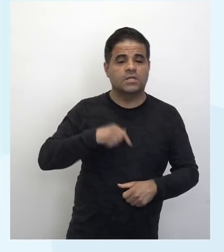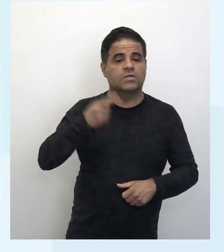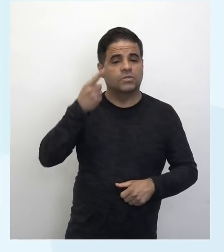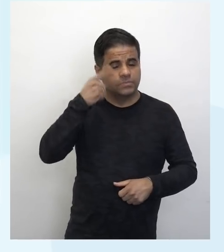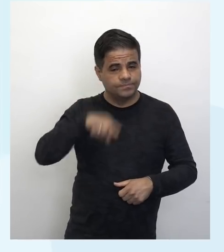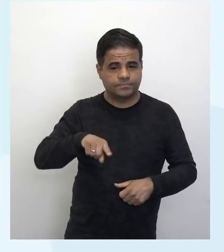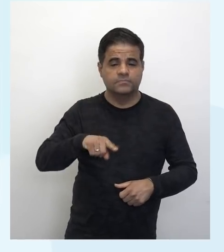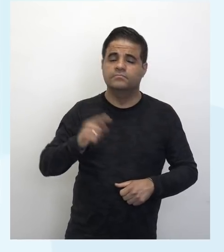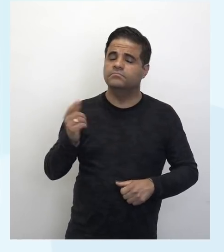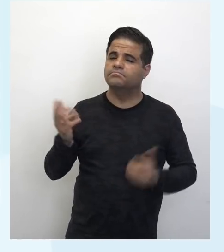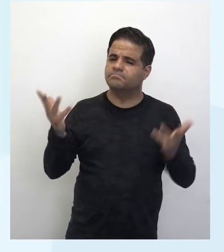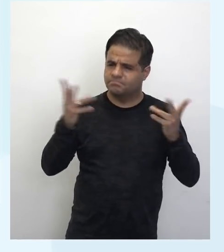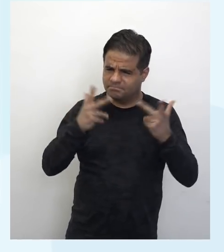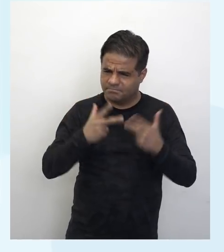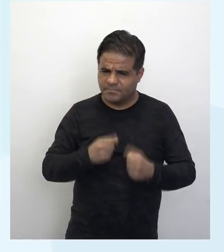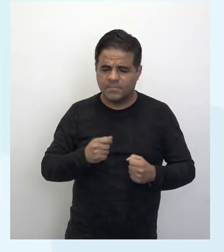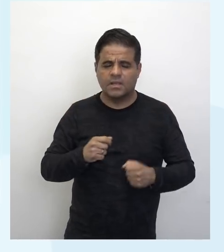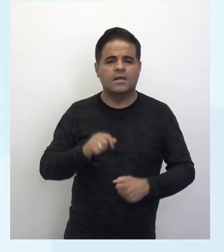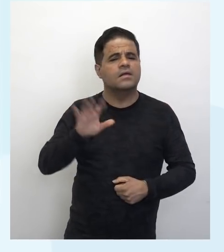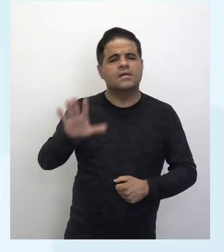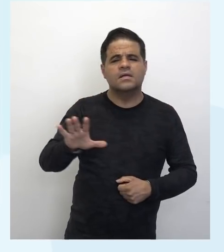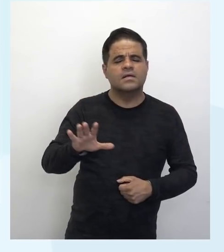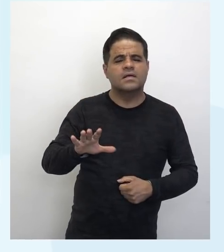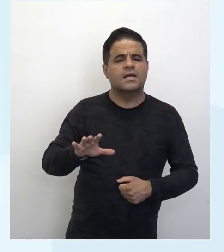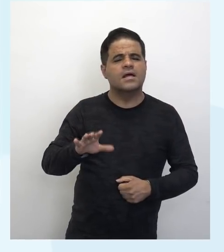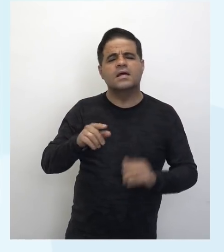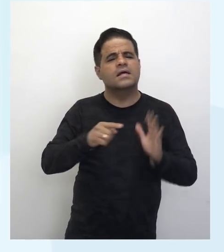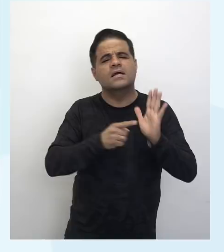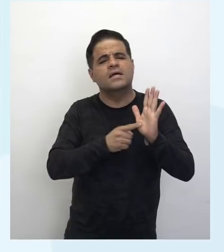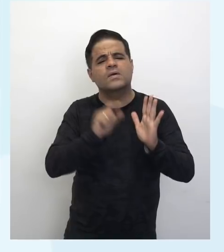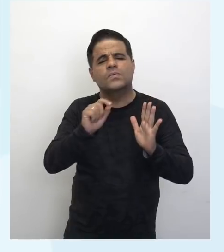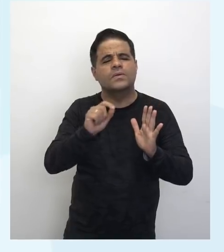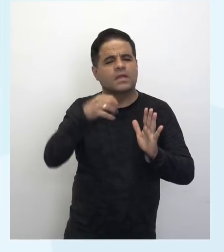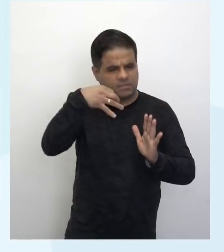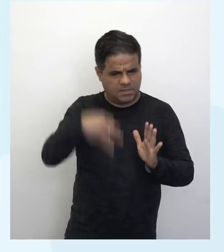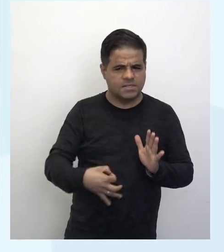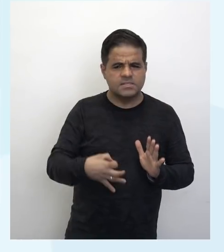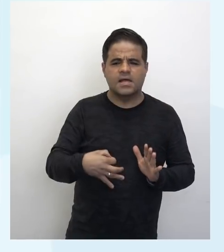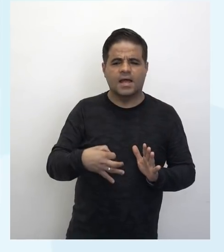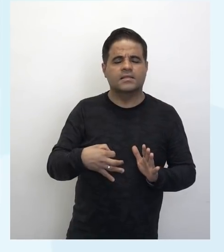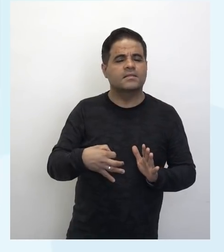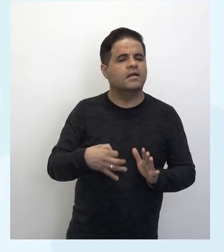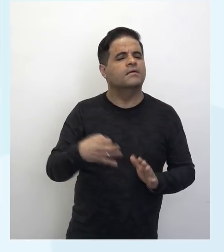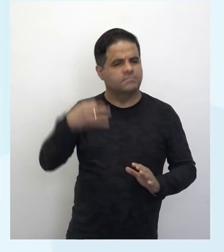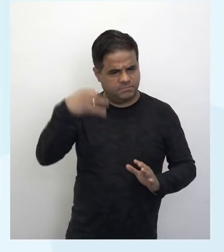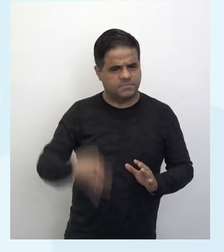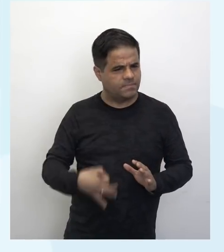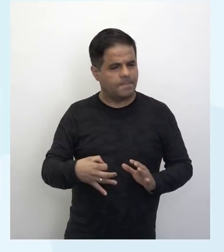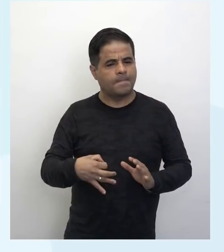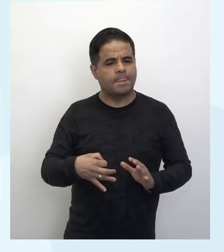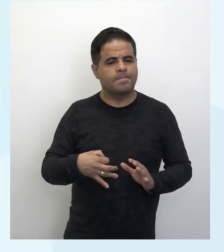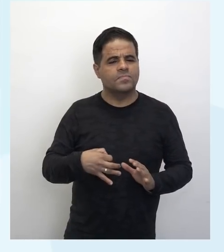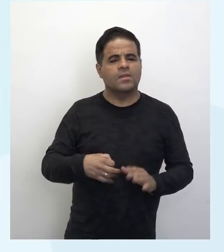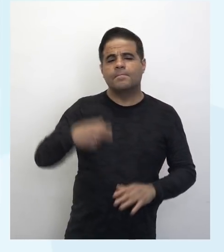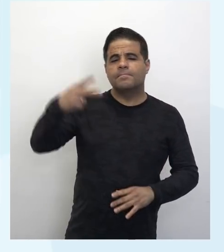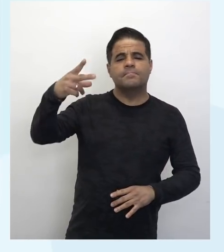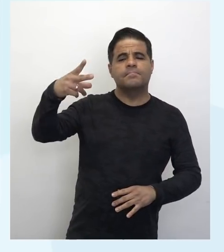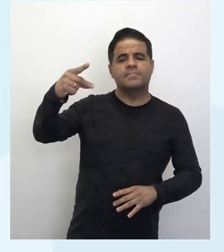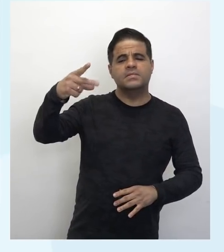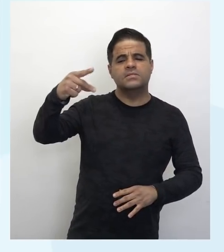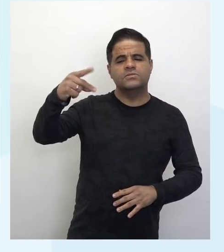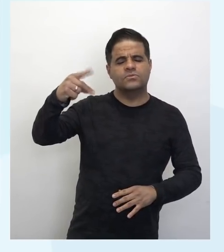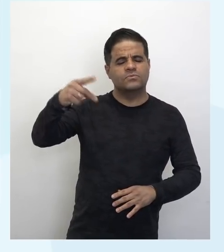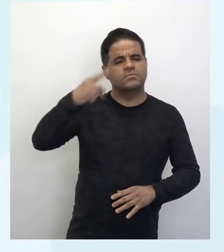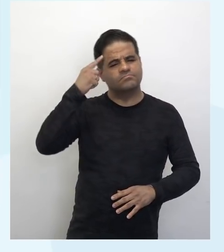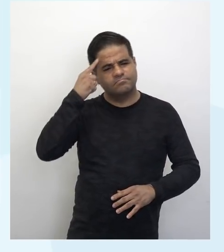são maravilhosas e lindas. No caso, essa proposição aqui, Tá certa. ela tá certa. Mas e a segunda?